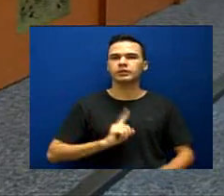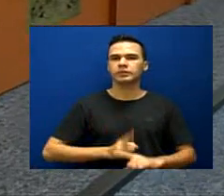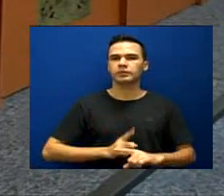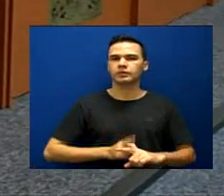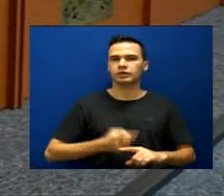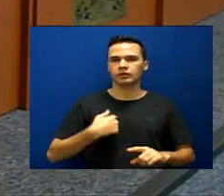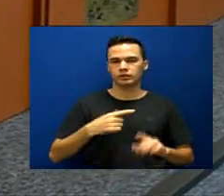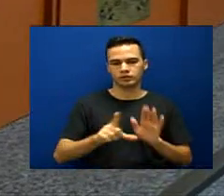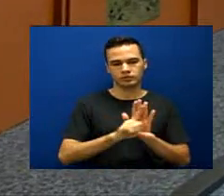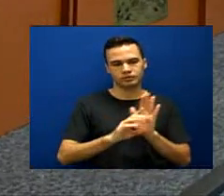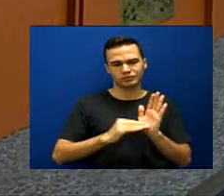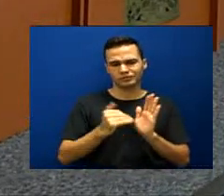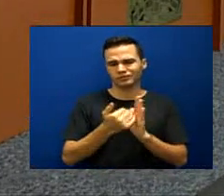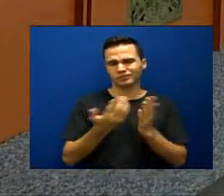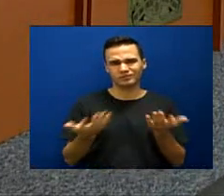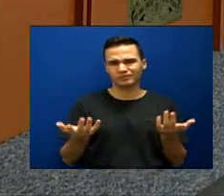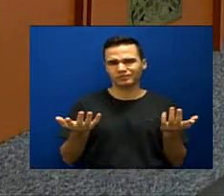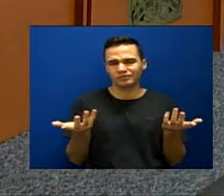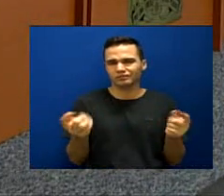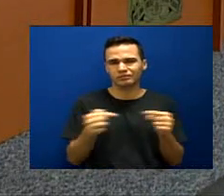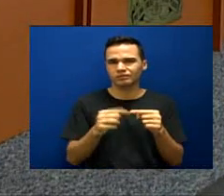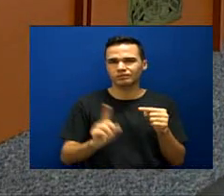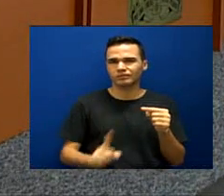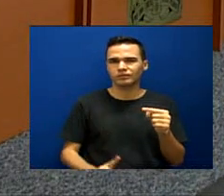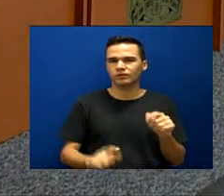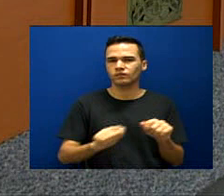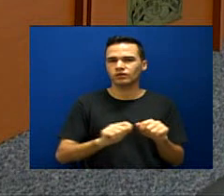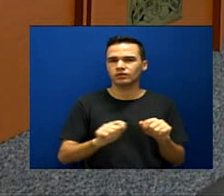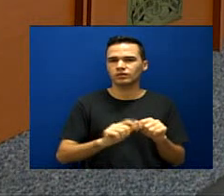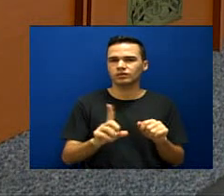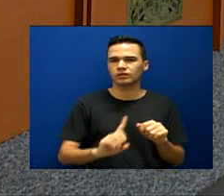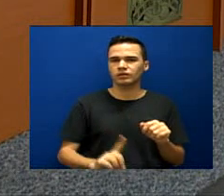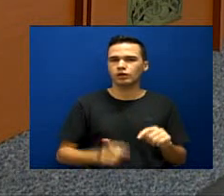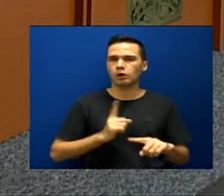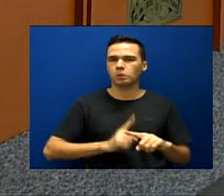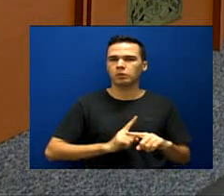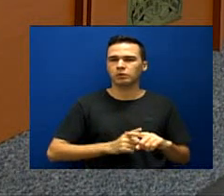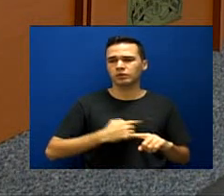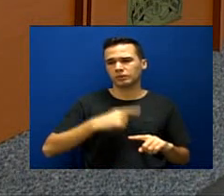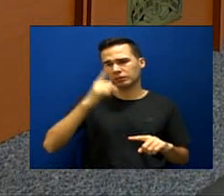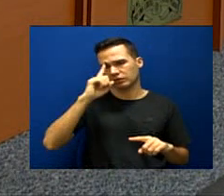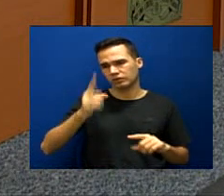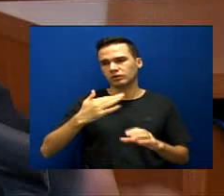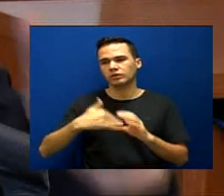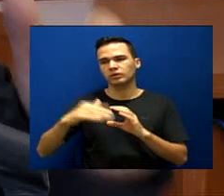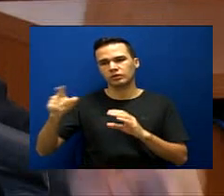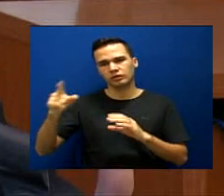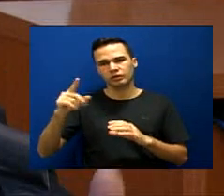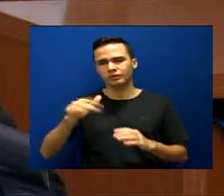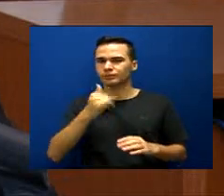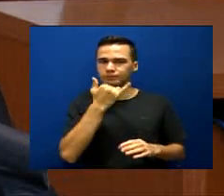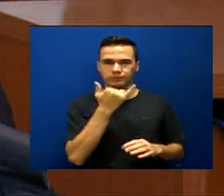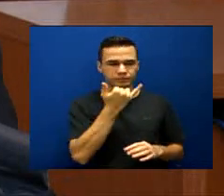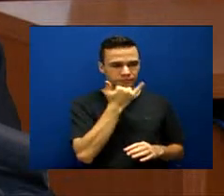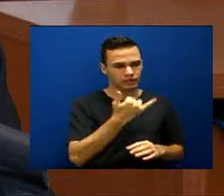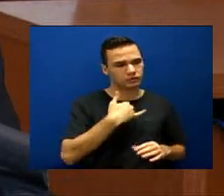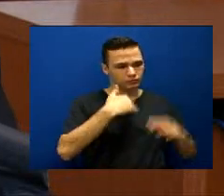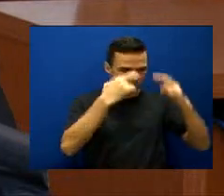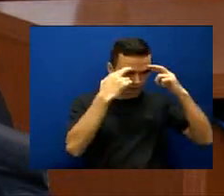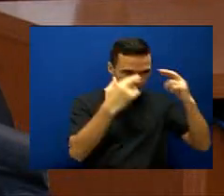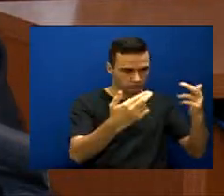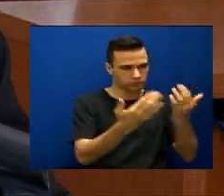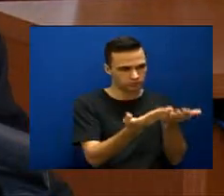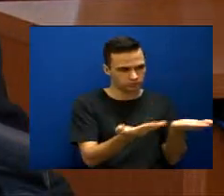que essa emenda sai do nada, vai para lugar nenhum, porque ela nem diz que tem que mandar para o Legislativo. Com todo respeito, Hélio